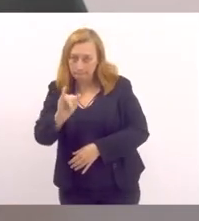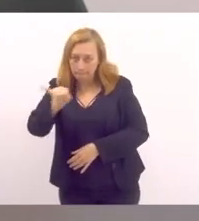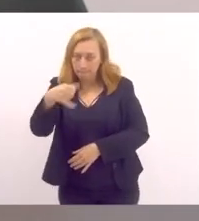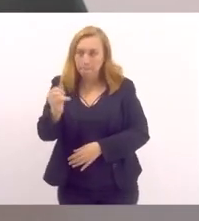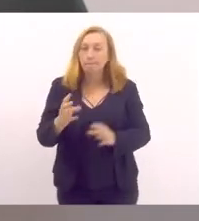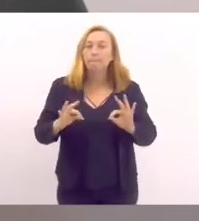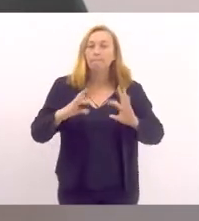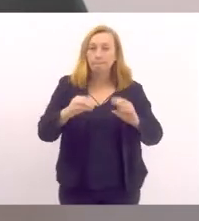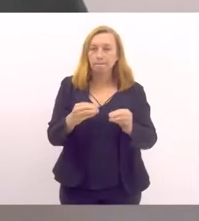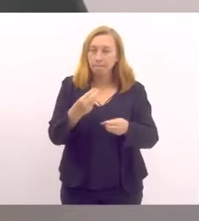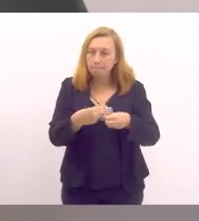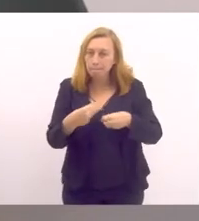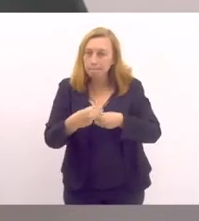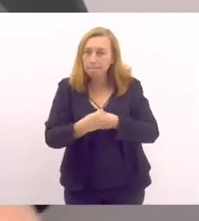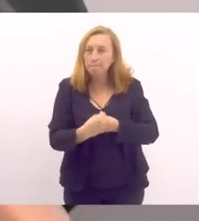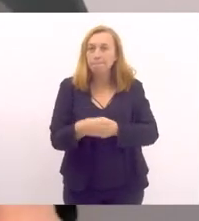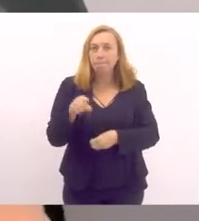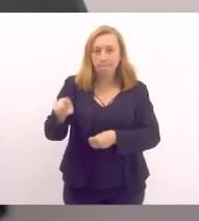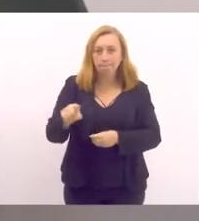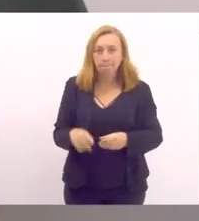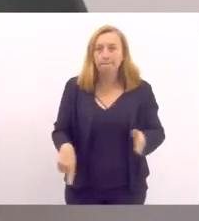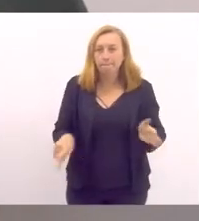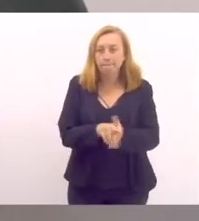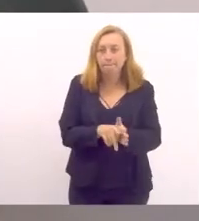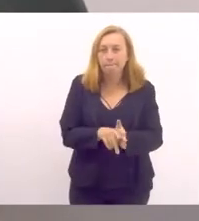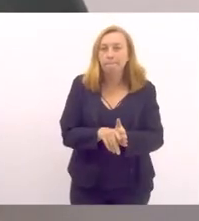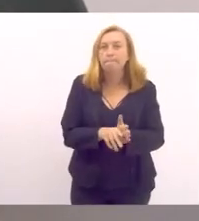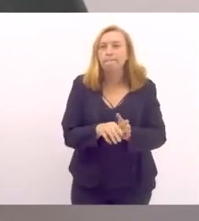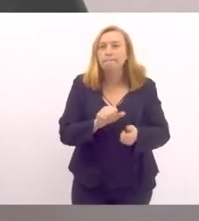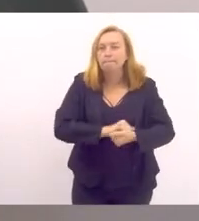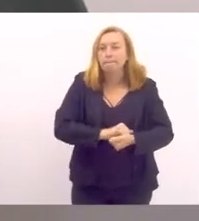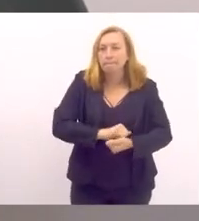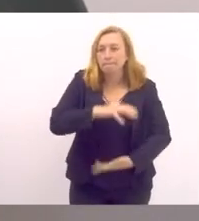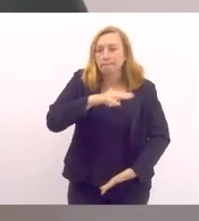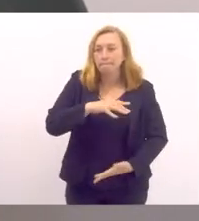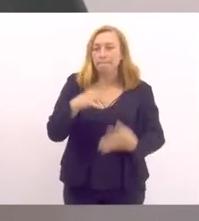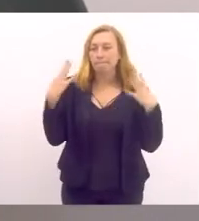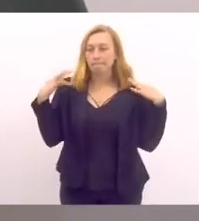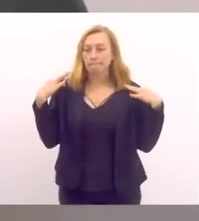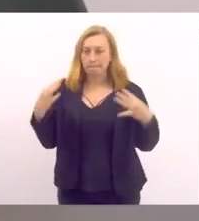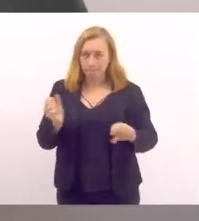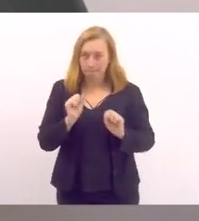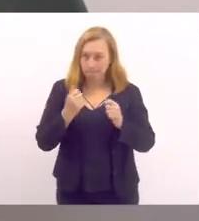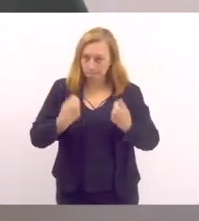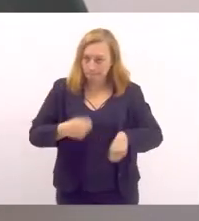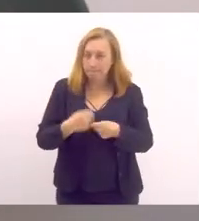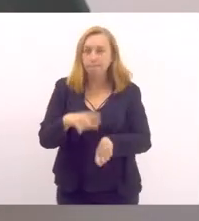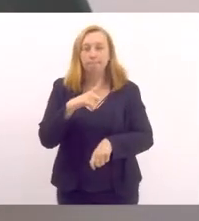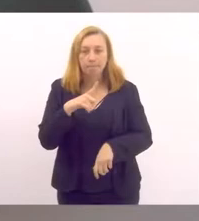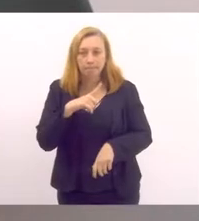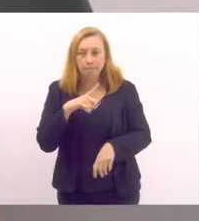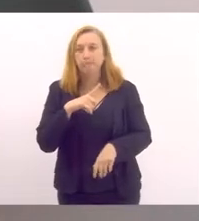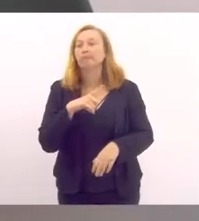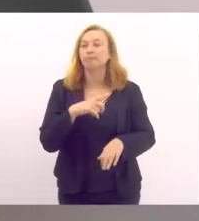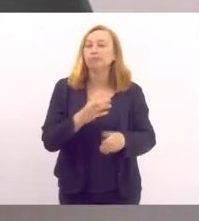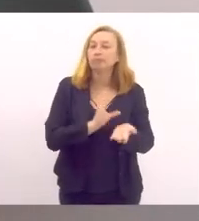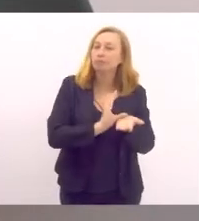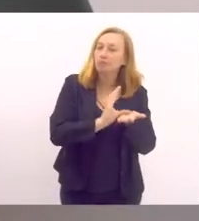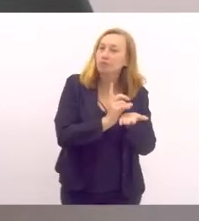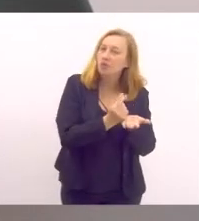municípios da instância tiveram lá para poder fazer parte do mapa do turismo. Tinha que ter o seu conselho atuante, tinha que ter uma verba destinada